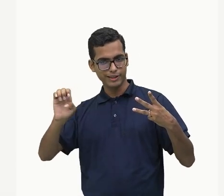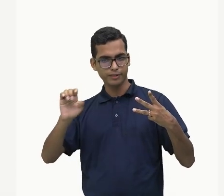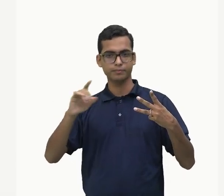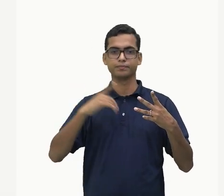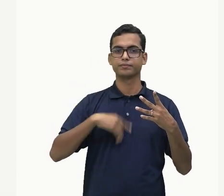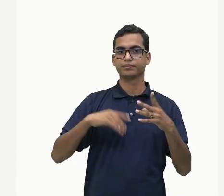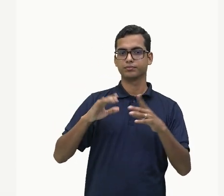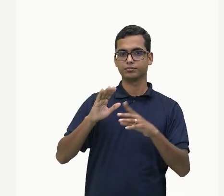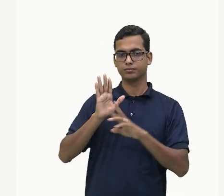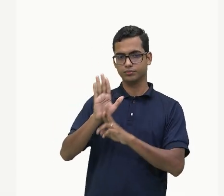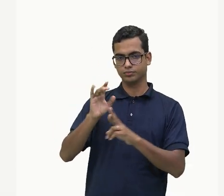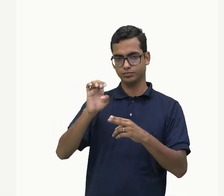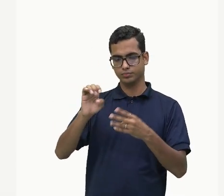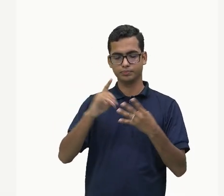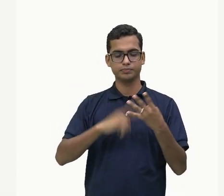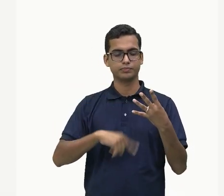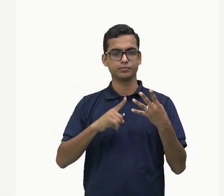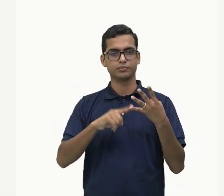e.